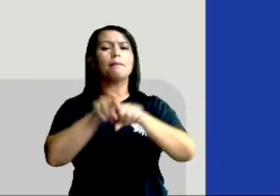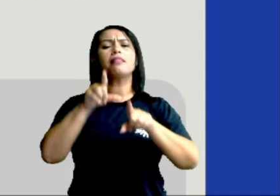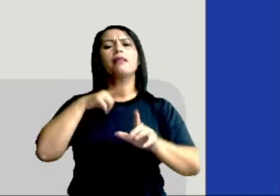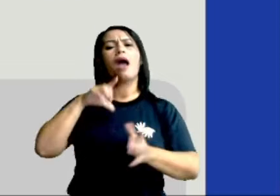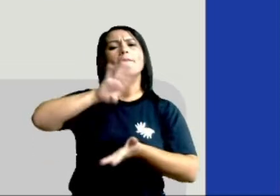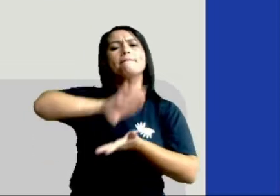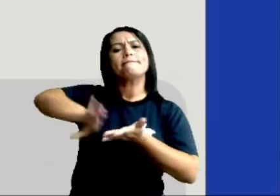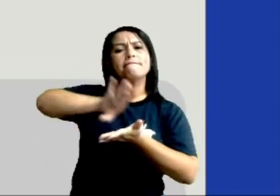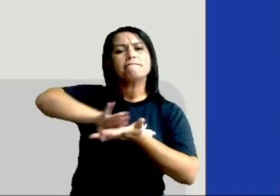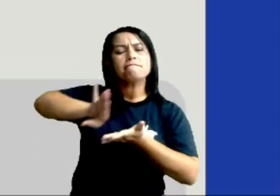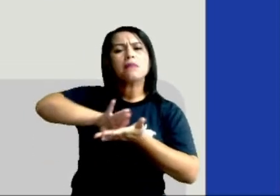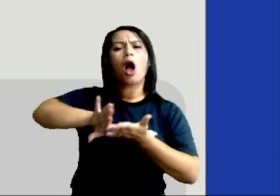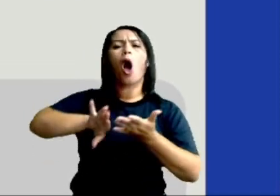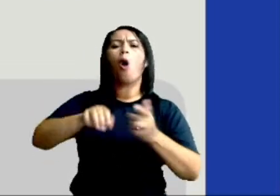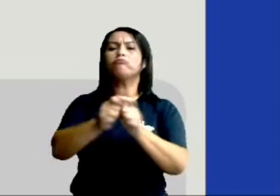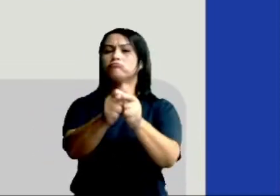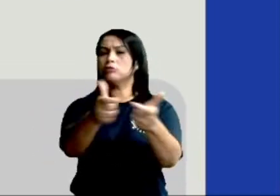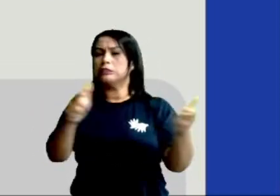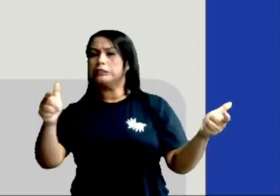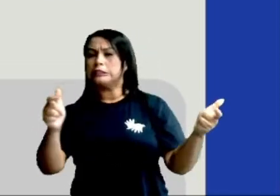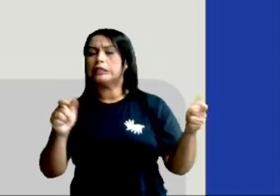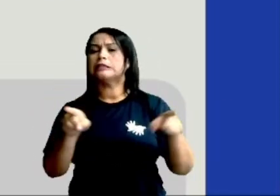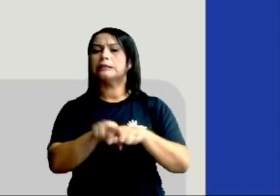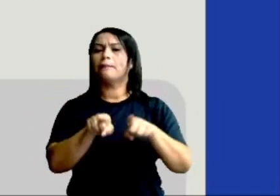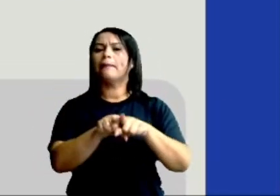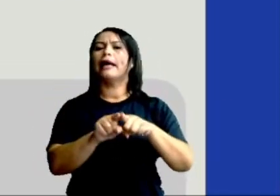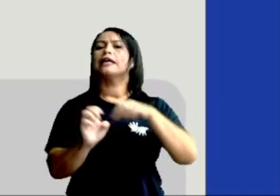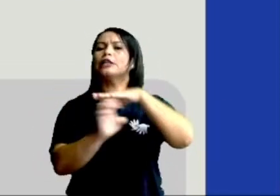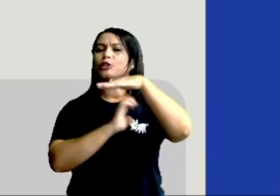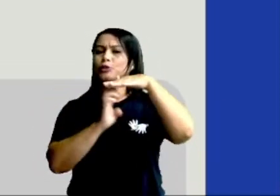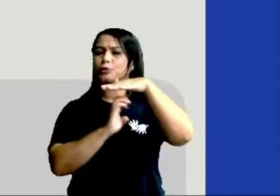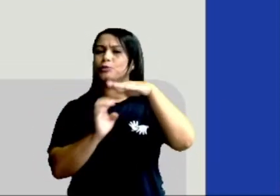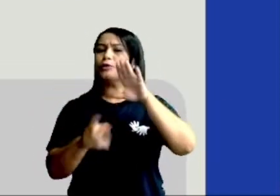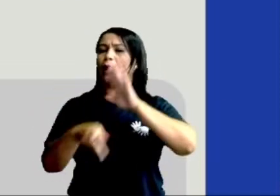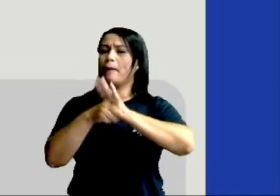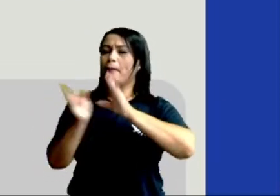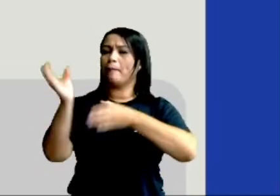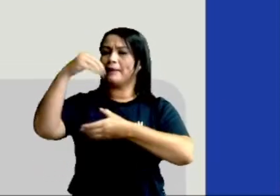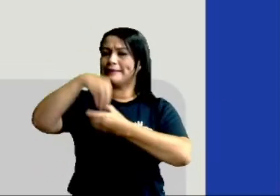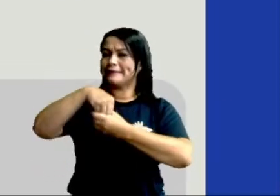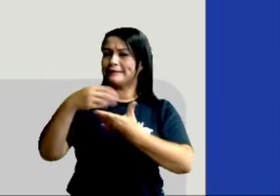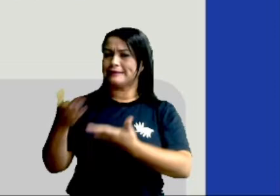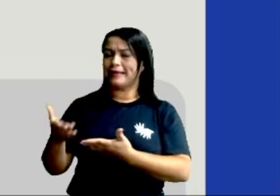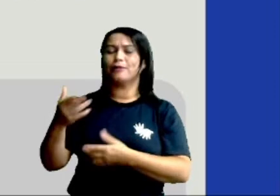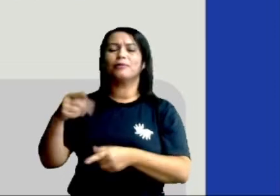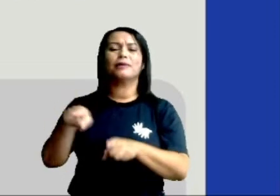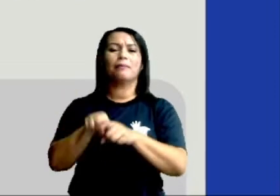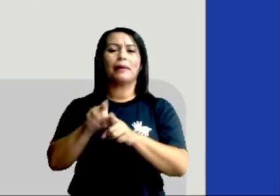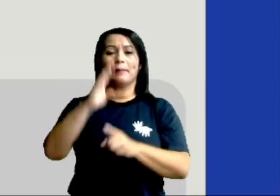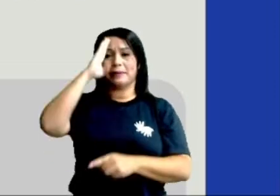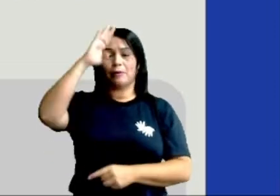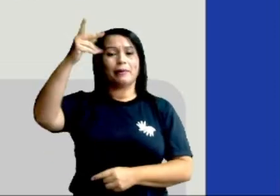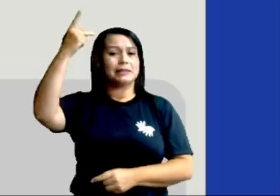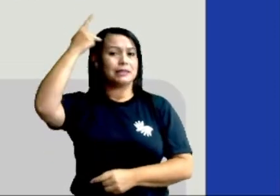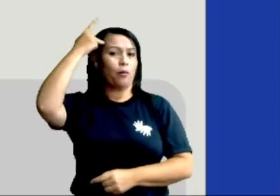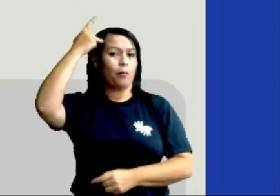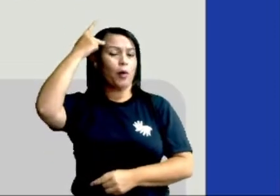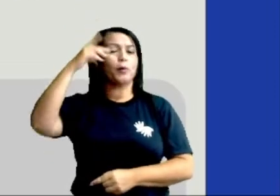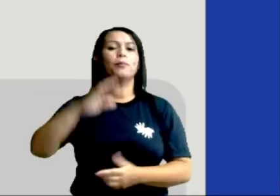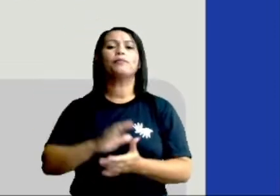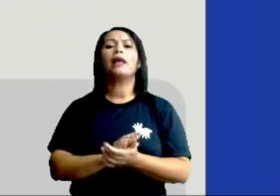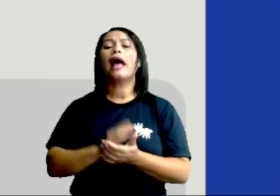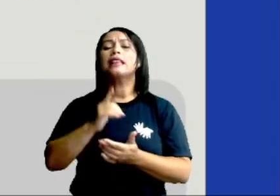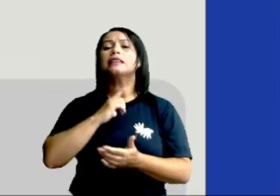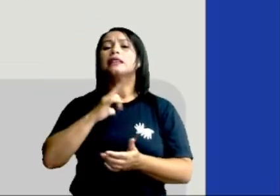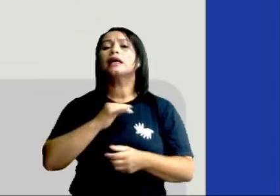bancos e grandes indústrias também se situam nessa região, destacando o estado de São Paulo, tá? Os